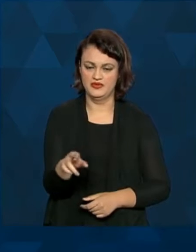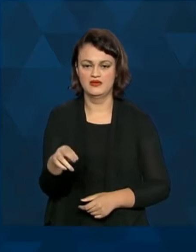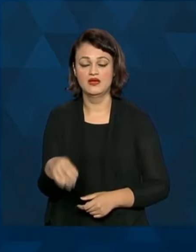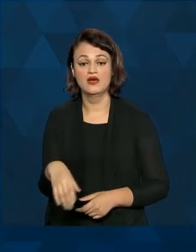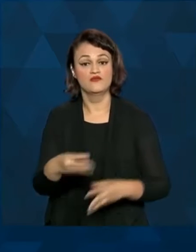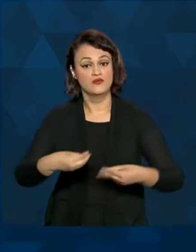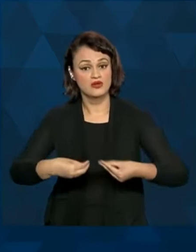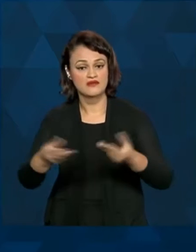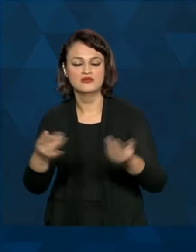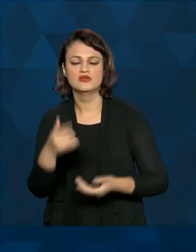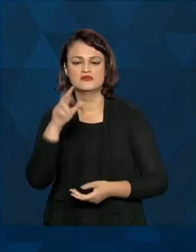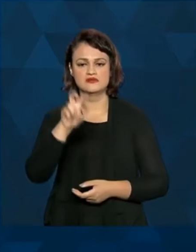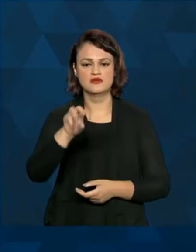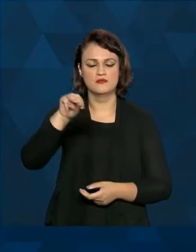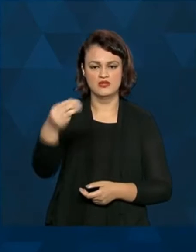distribuídas